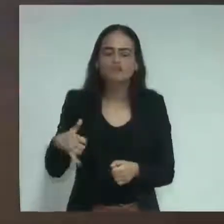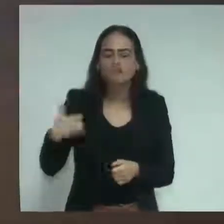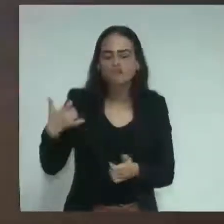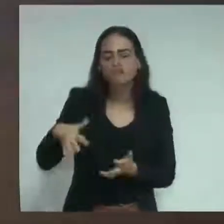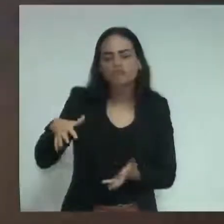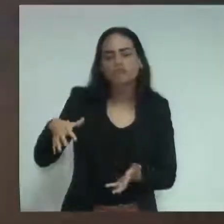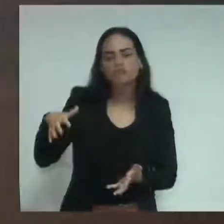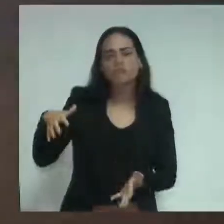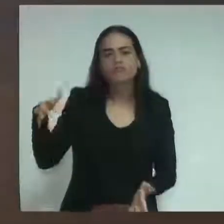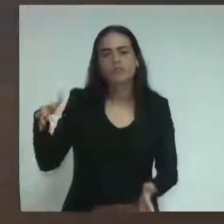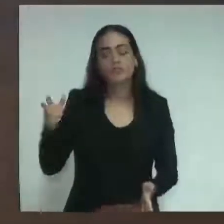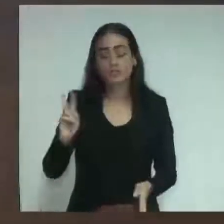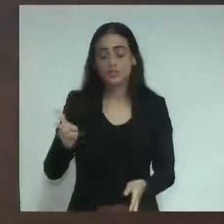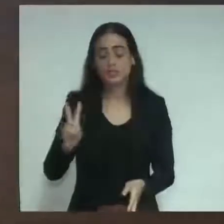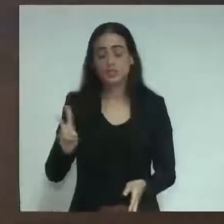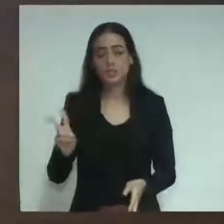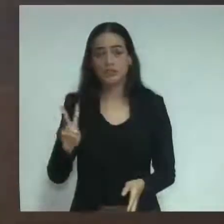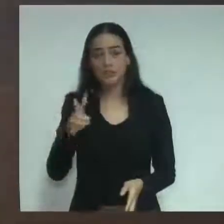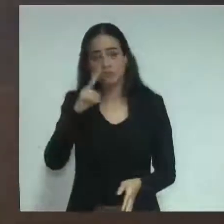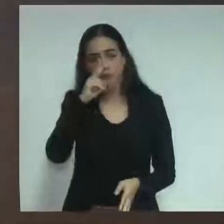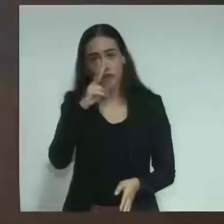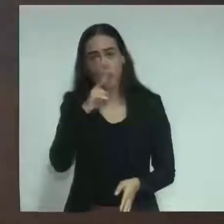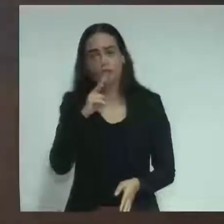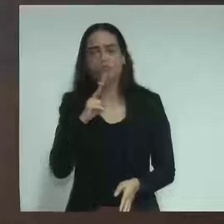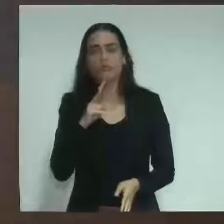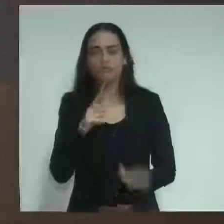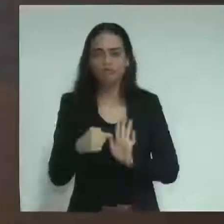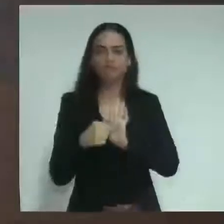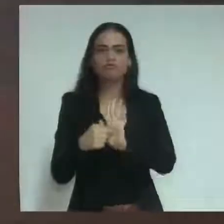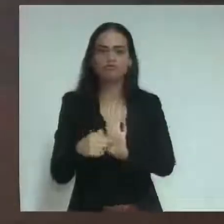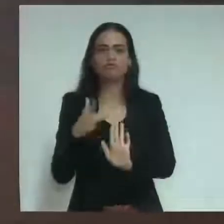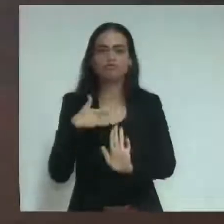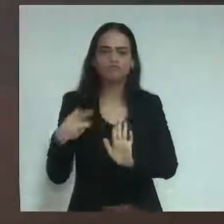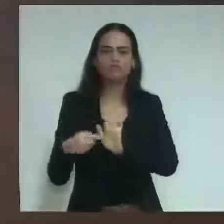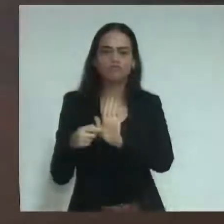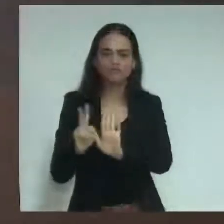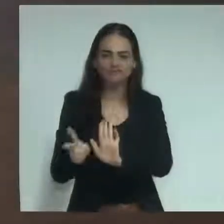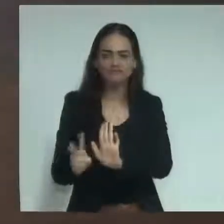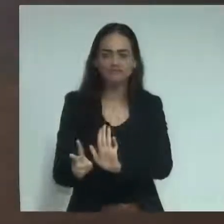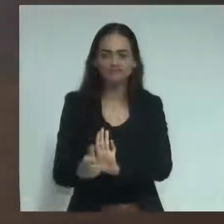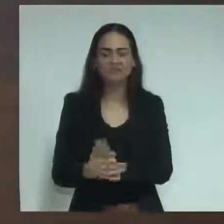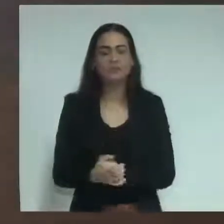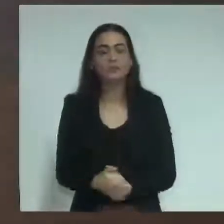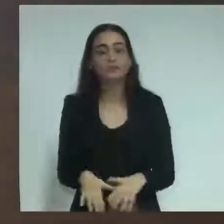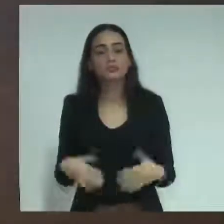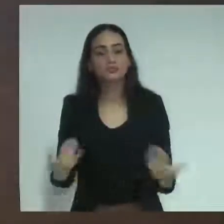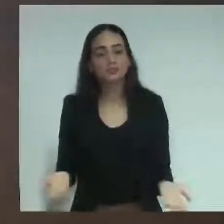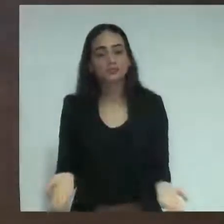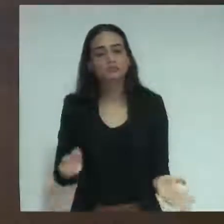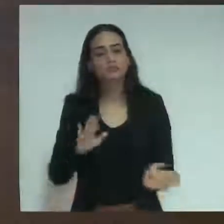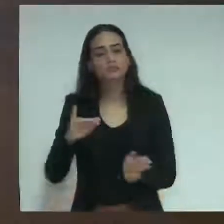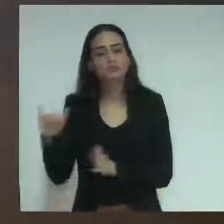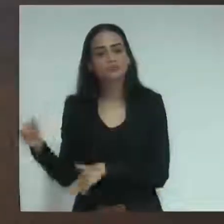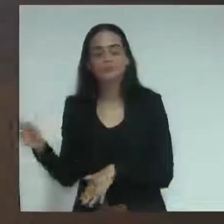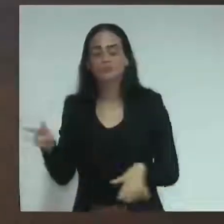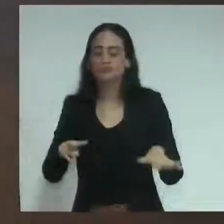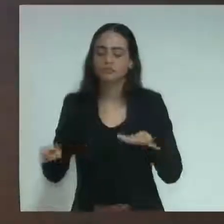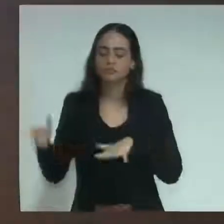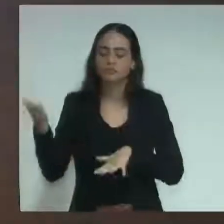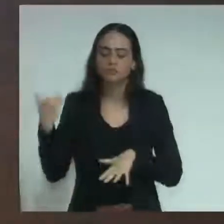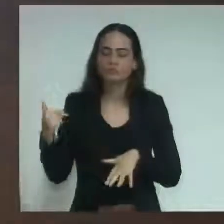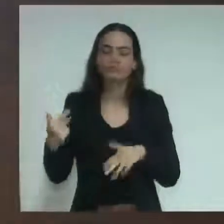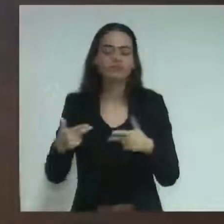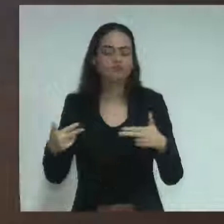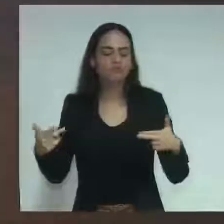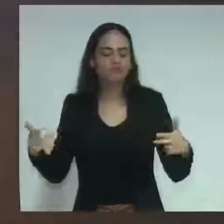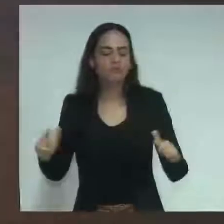essa força que o senhor sempre mostra para nós aqui. Então, a semana passada, algumas ações que aconteceram, né? Então,